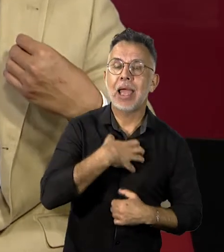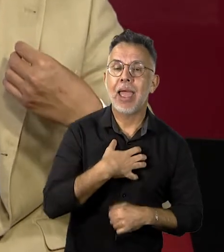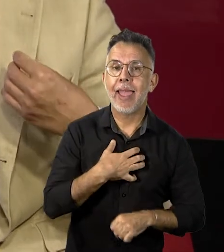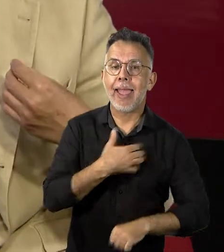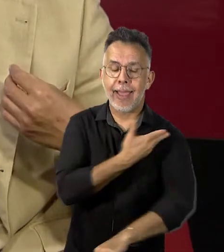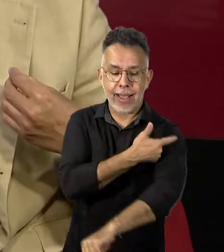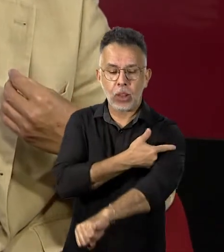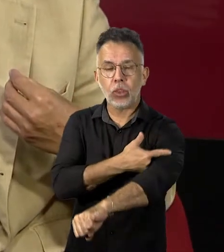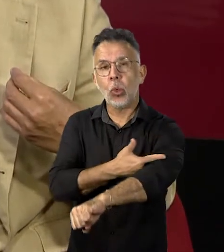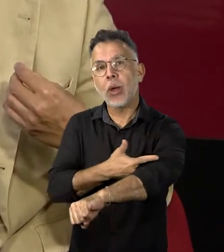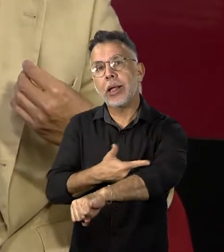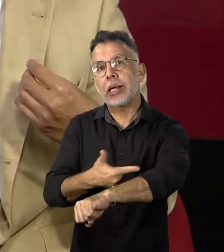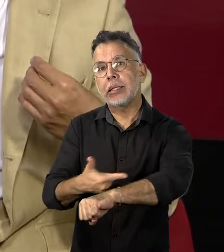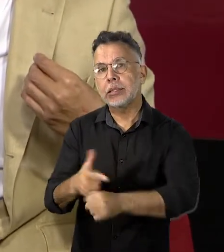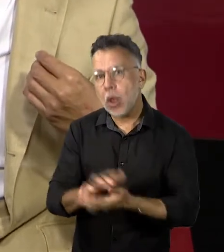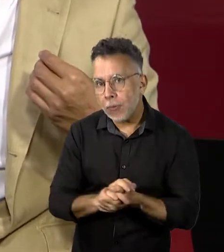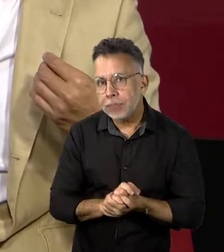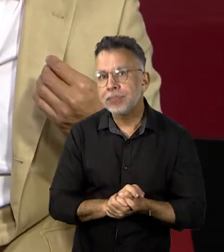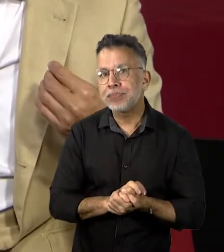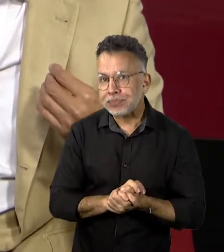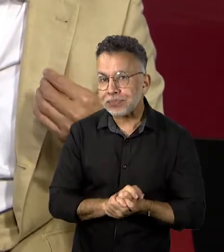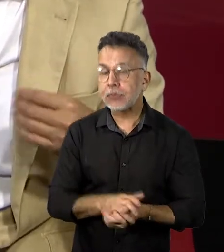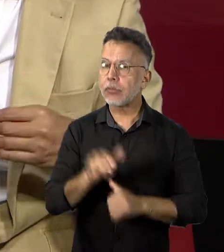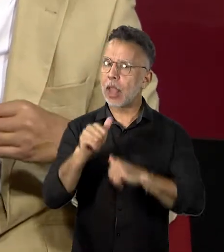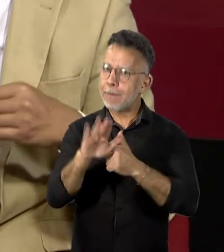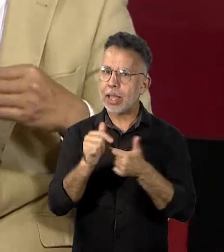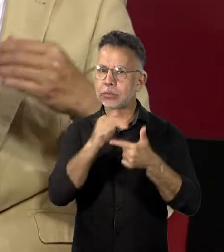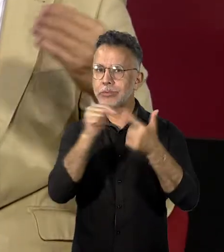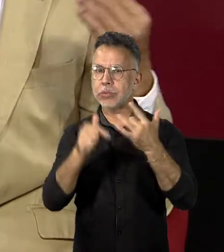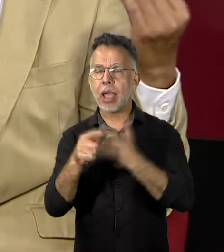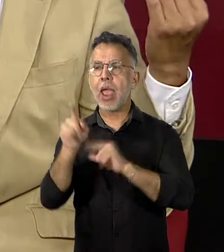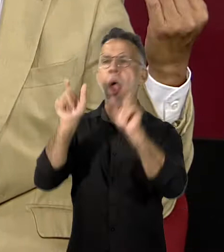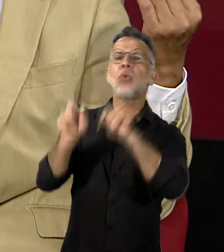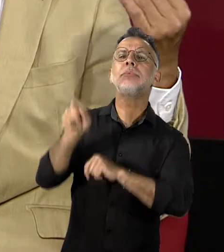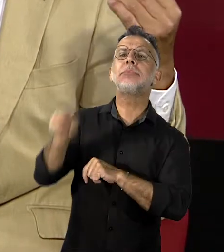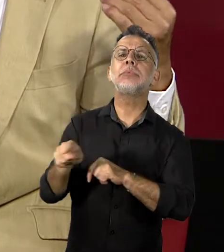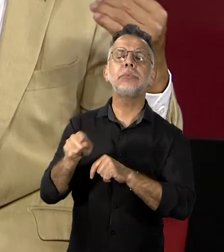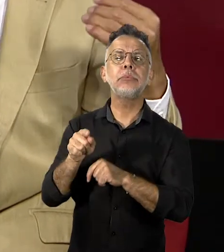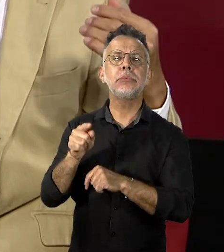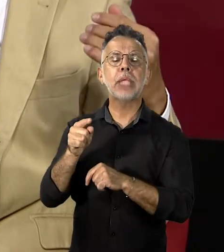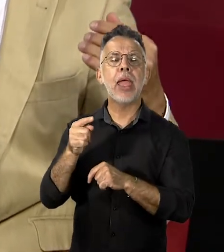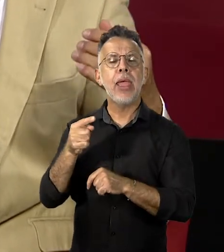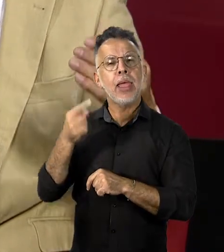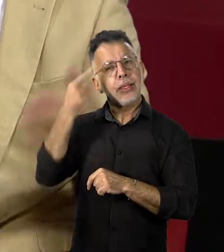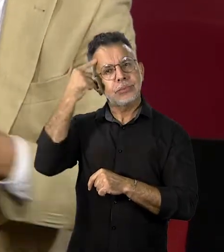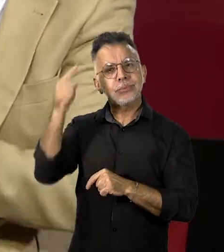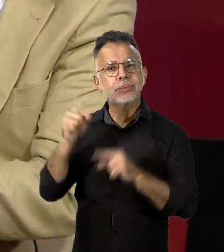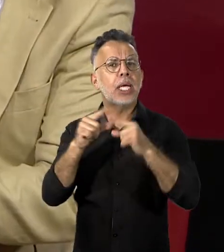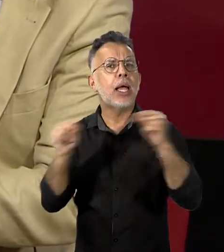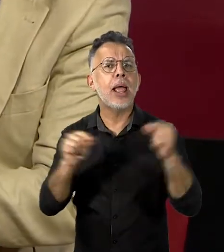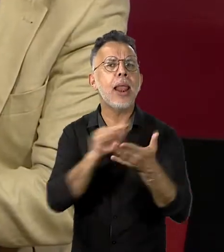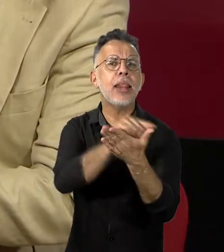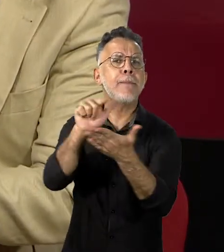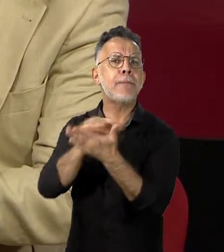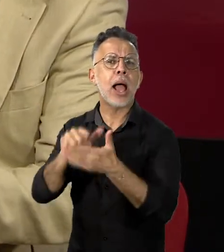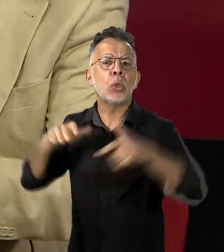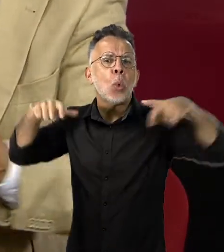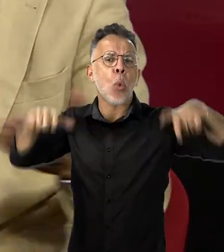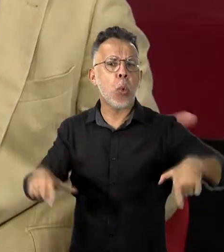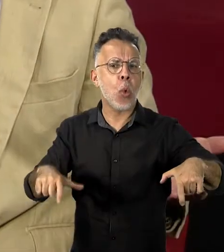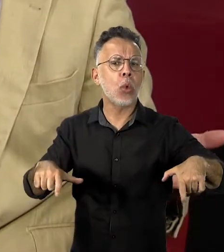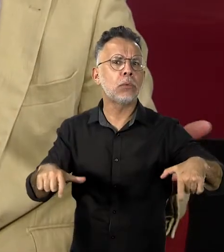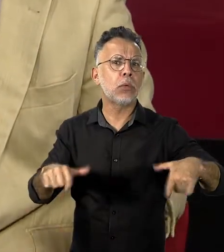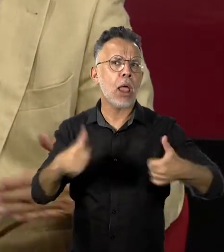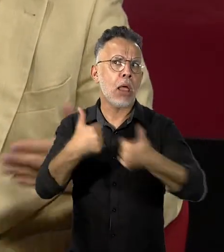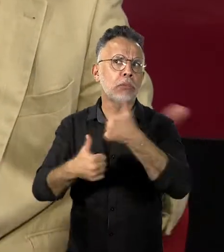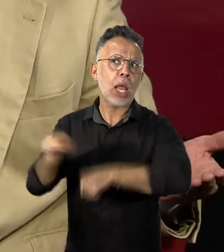de educação. E passando um pouco mais, da onde será que esses japoneses tiraram essa ideia de limpar o estádio? Já que eles não